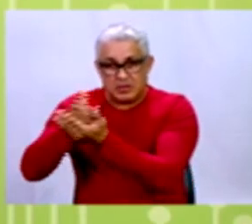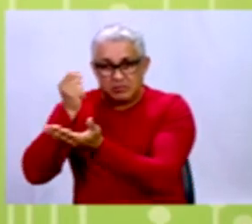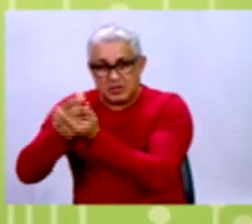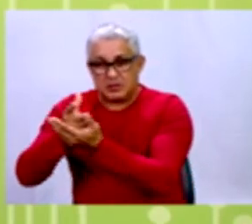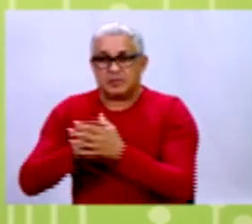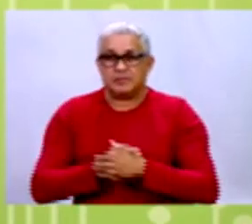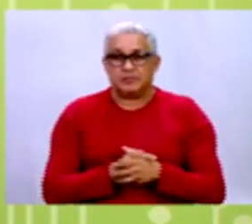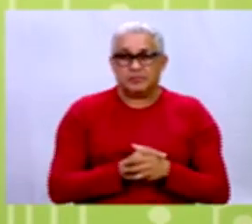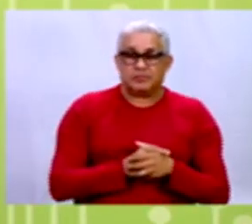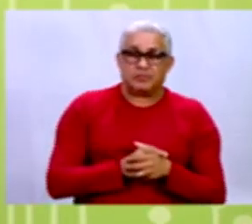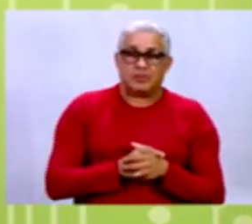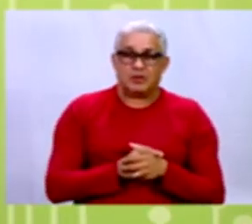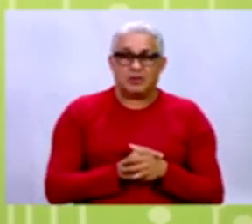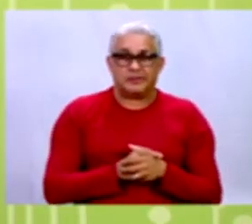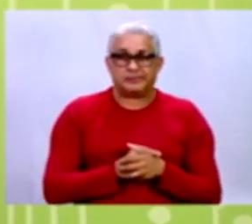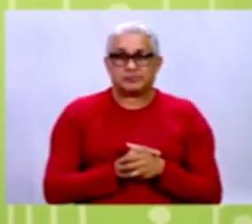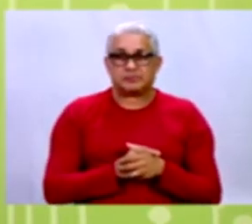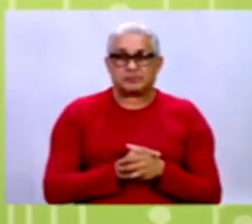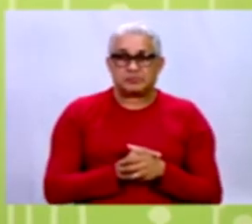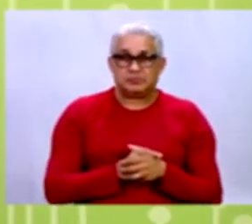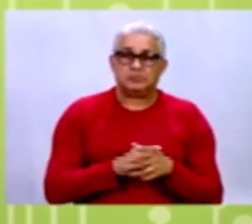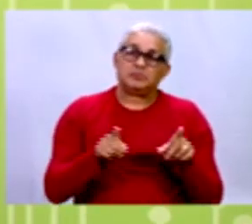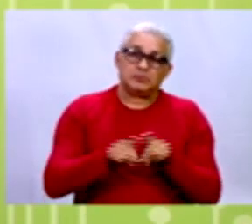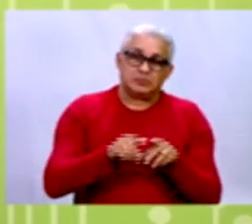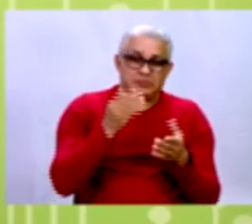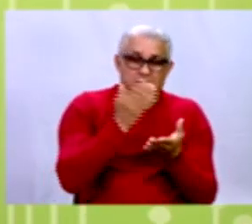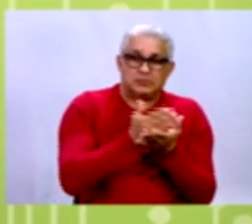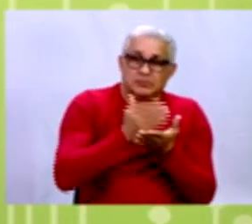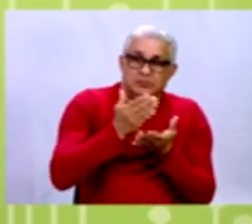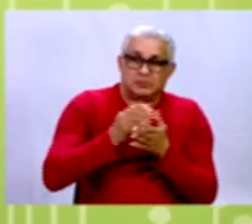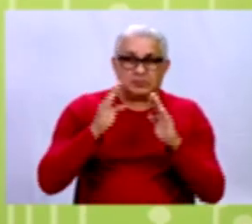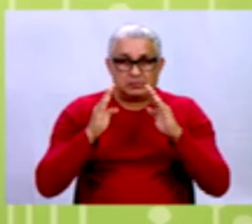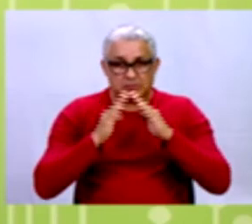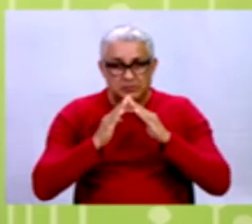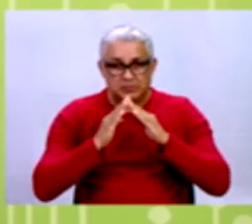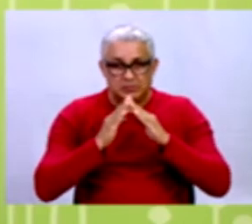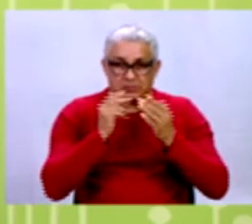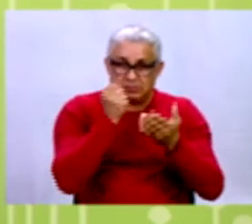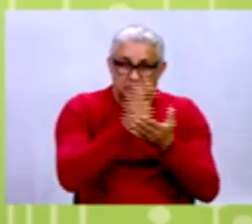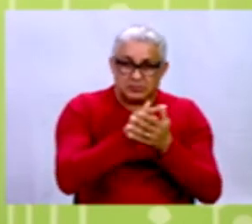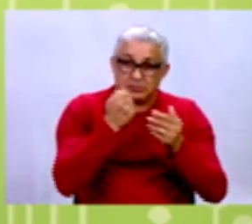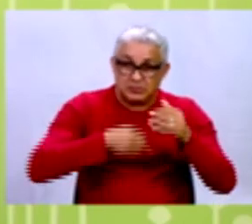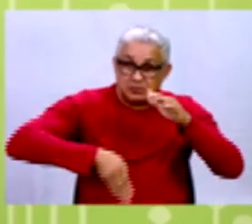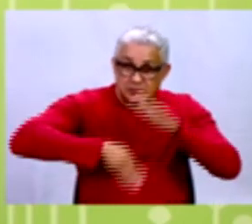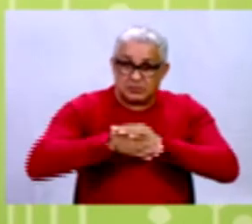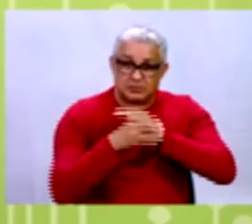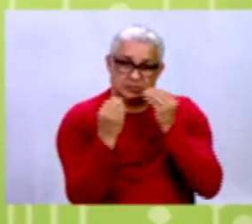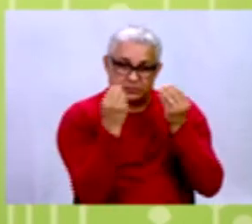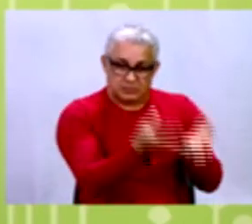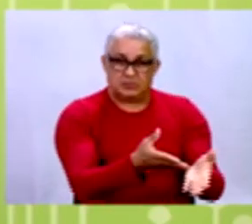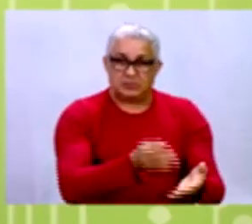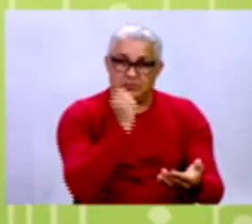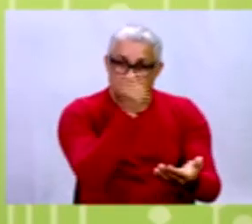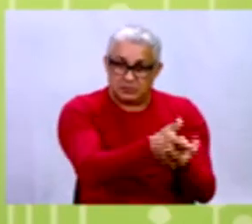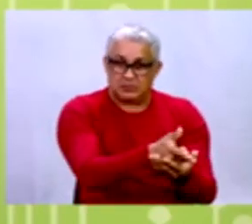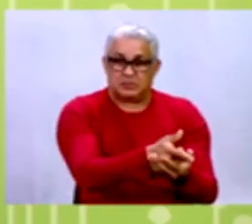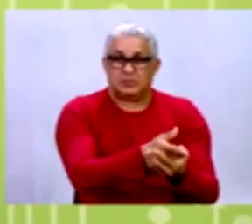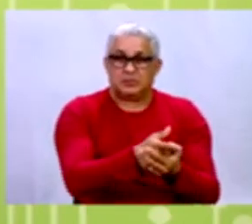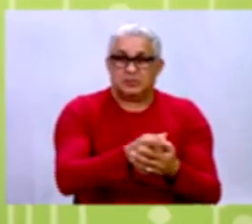né? Então, no caso, quando a gente vai fazer o parcelamento do imóvel e a gente tem que dar essa entrada, é um